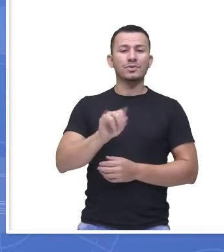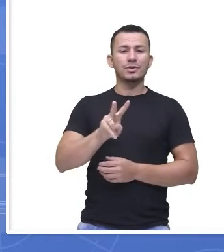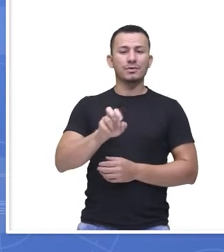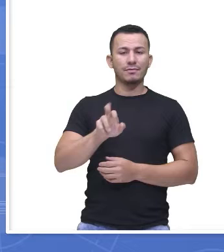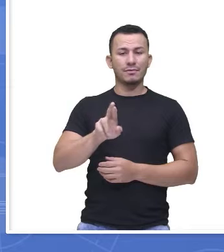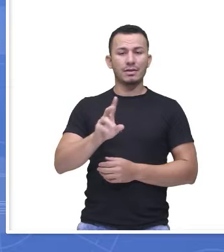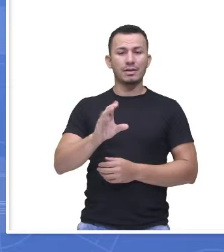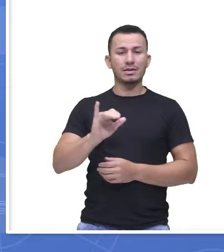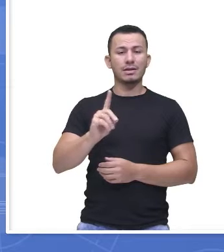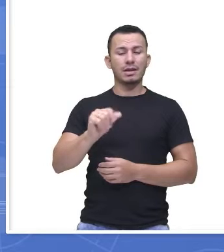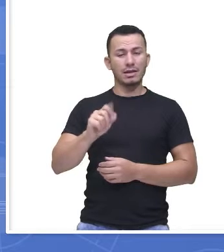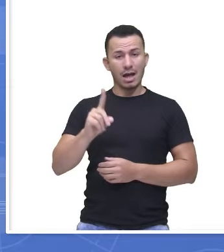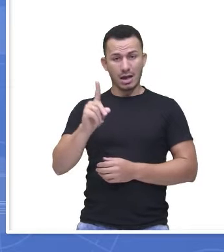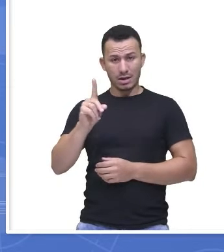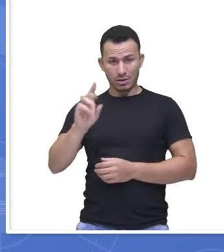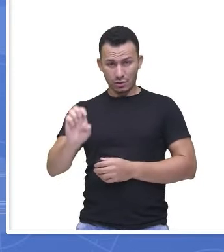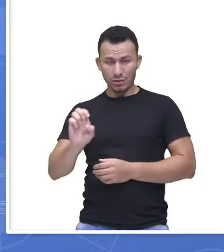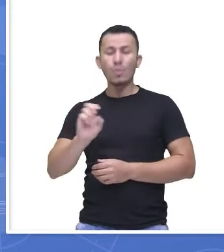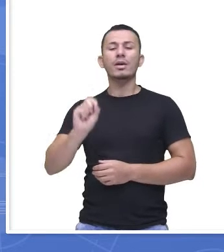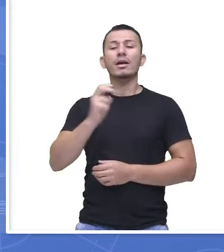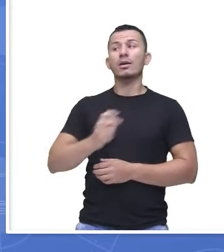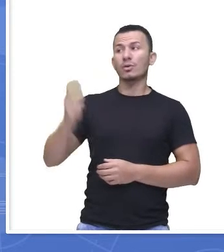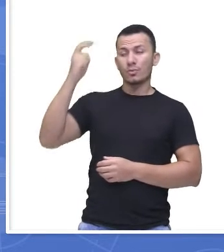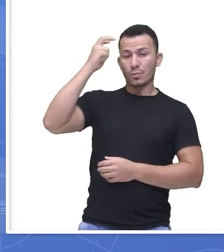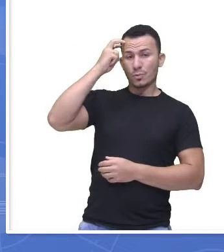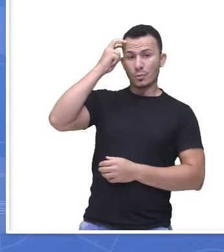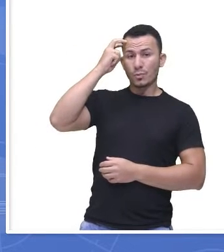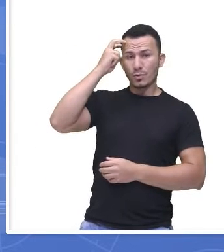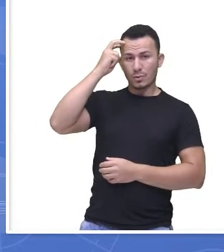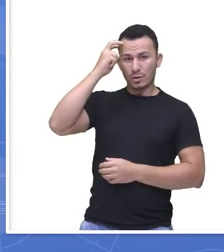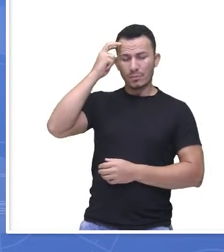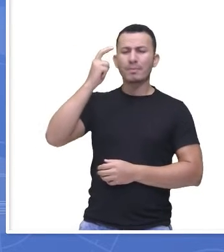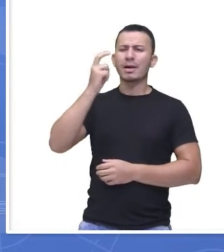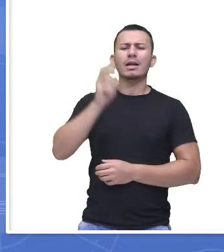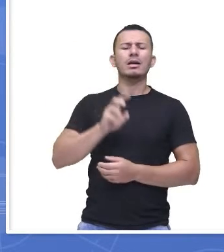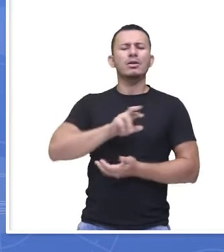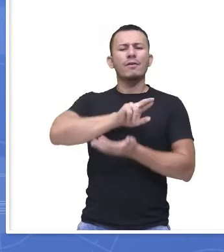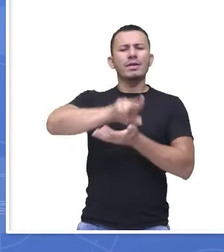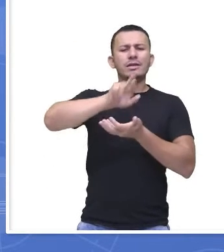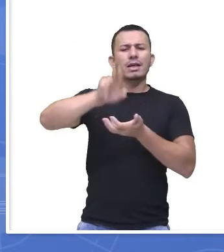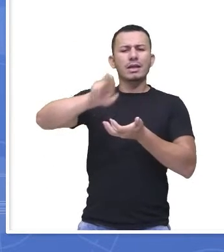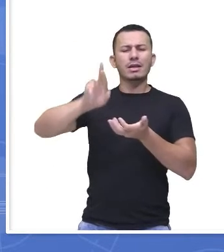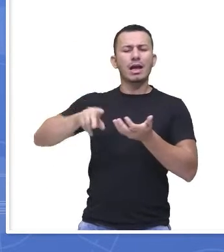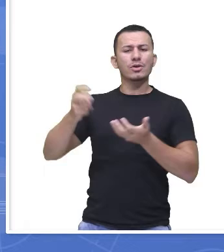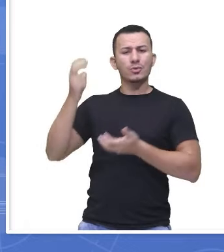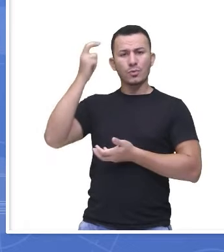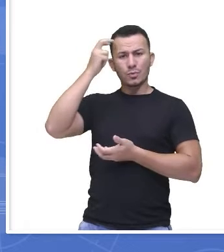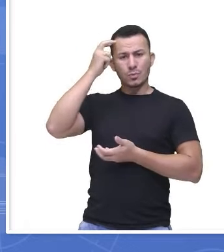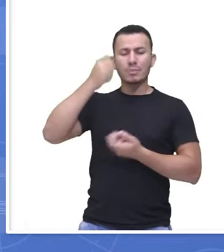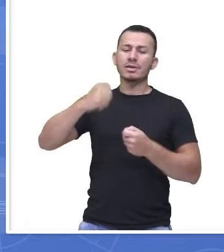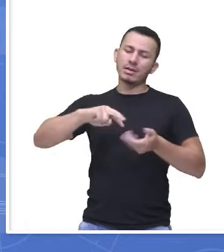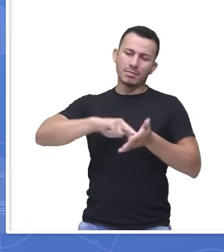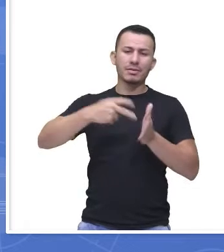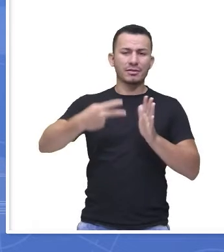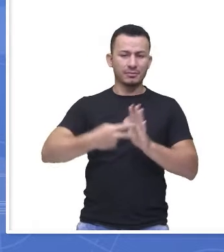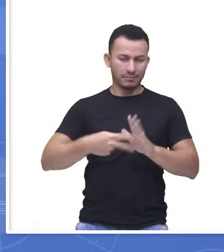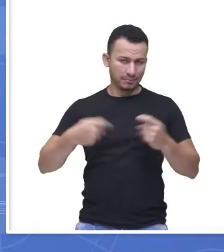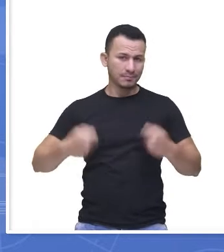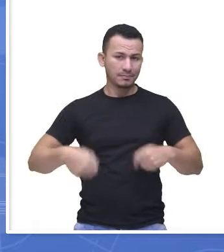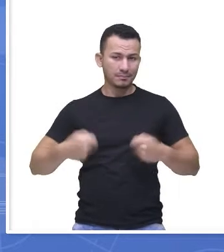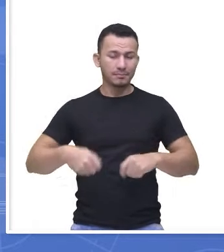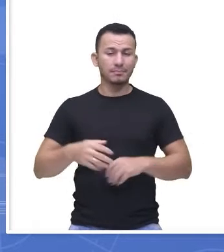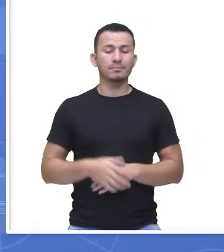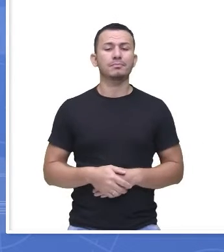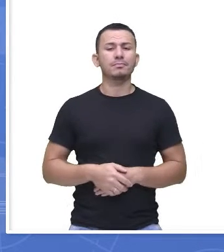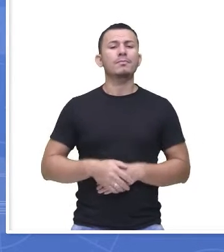o nosso caso é diversidade cultural. Mas para entender diversidade cultural é preciso que a gente saiba o que é diversidade, né? Então, diversidade é